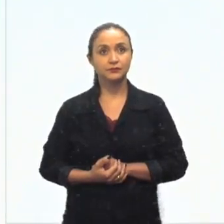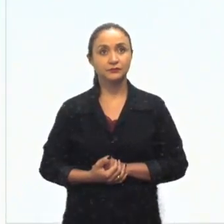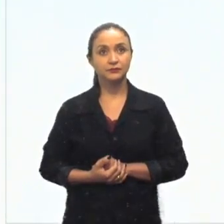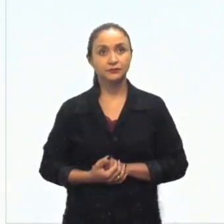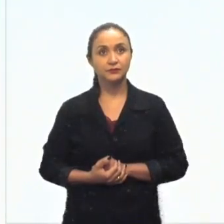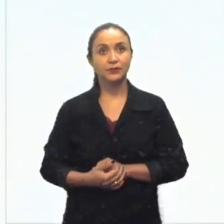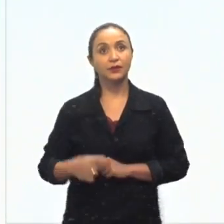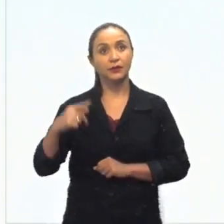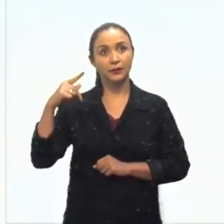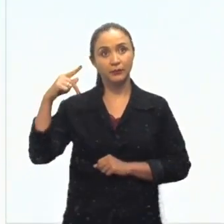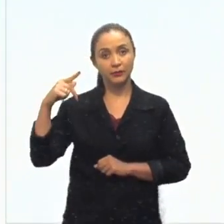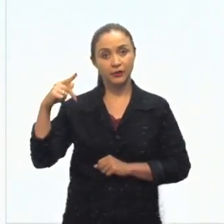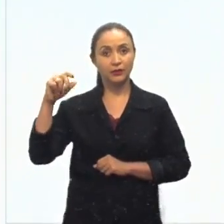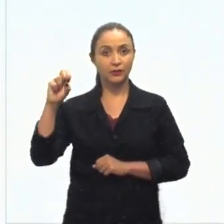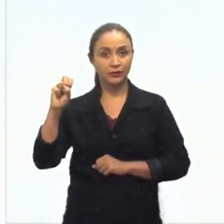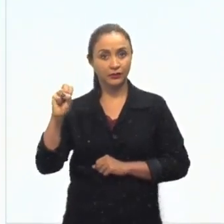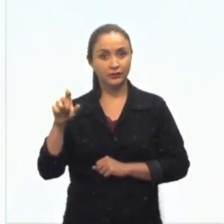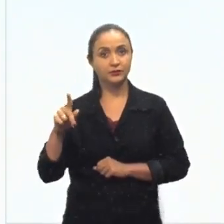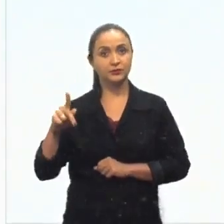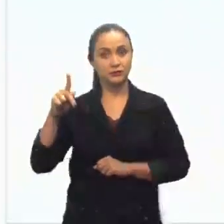e PSK.